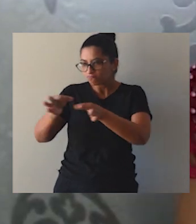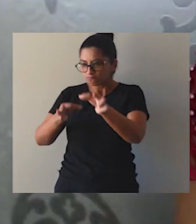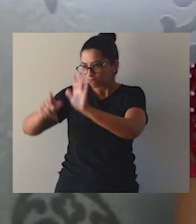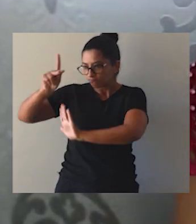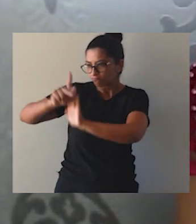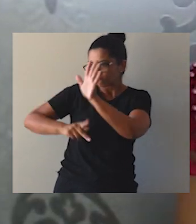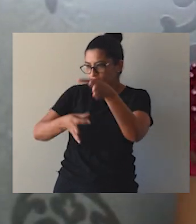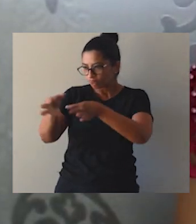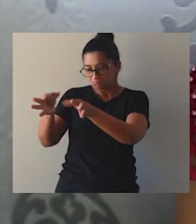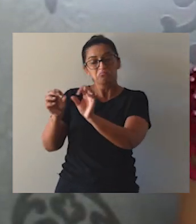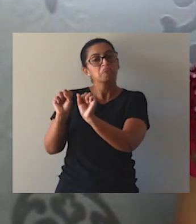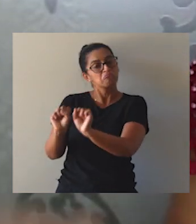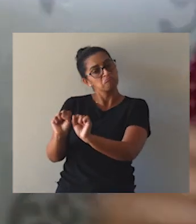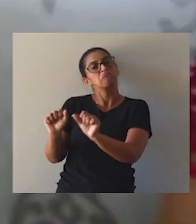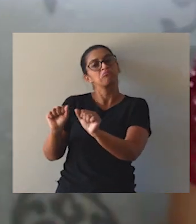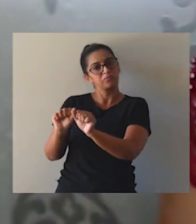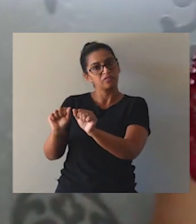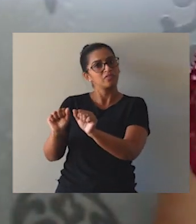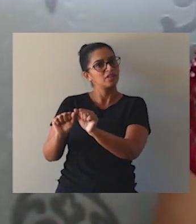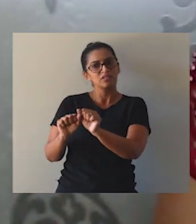é basicamente isso, né?